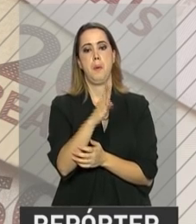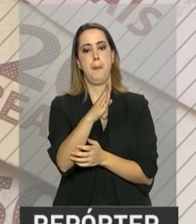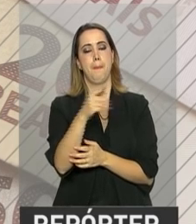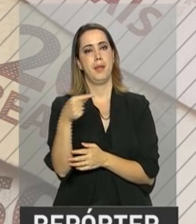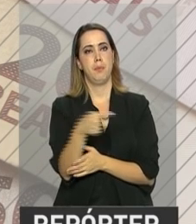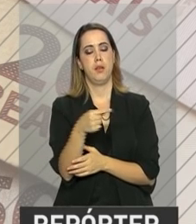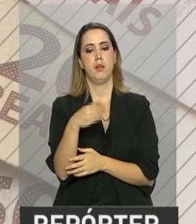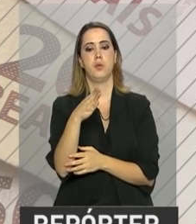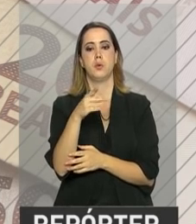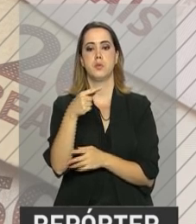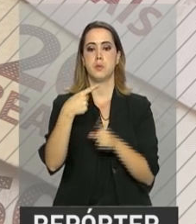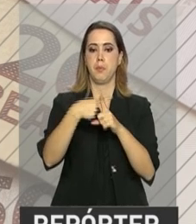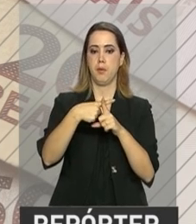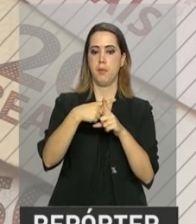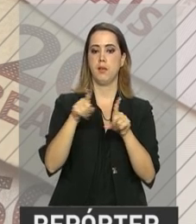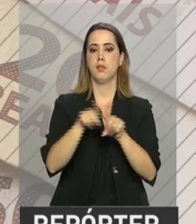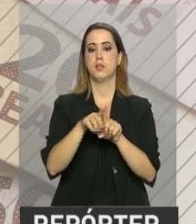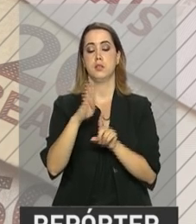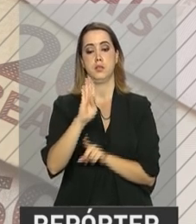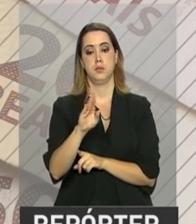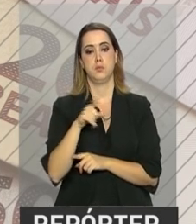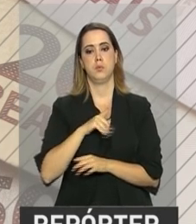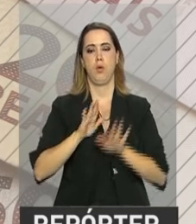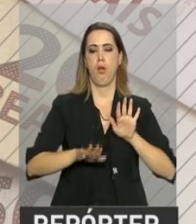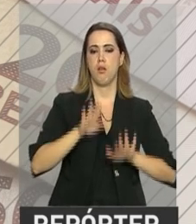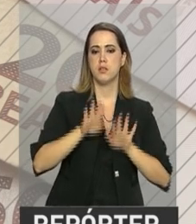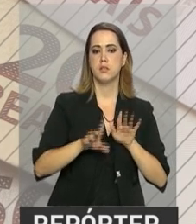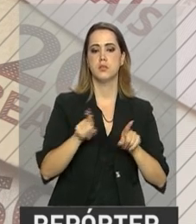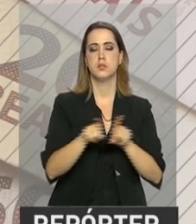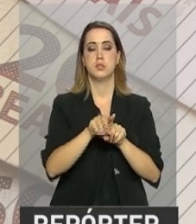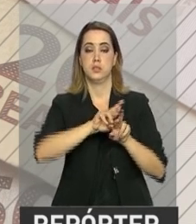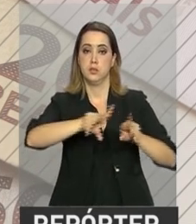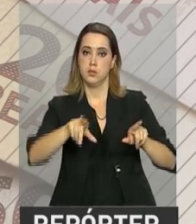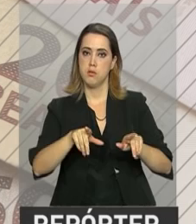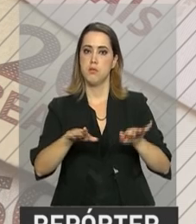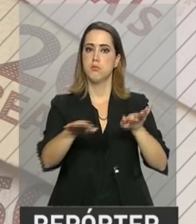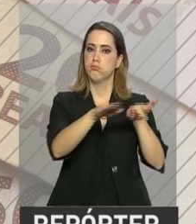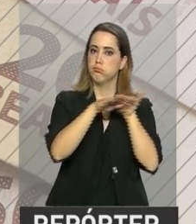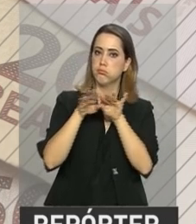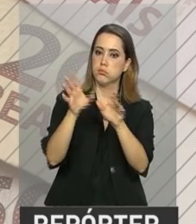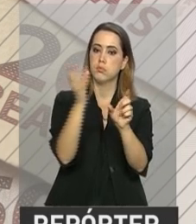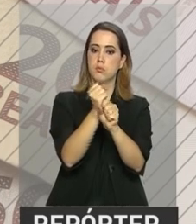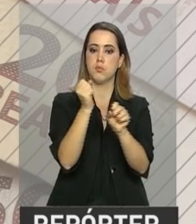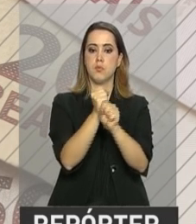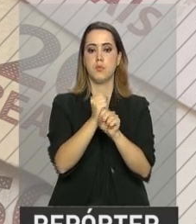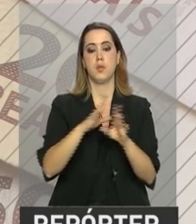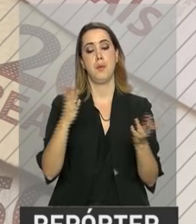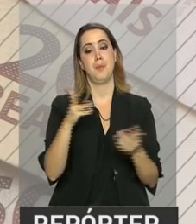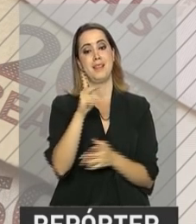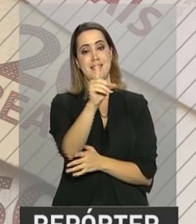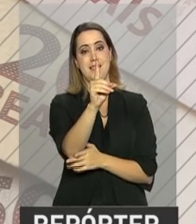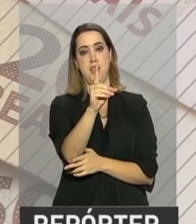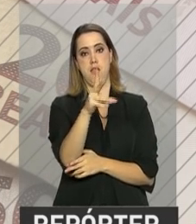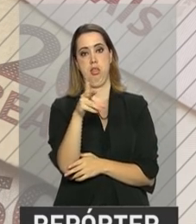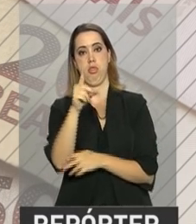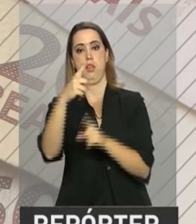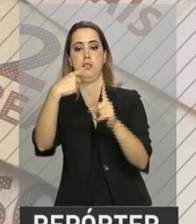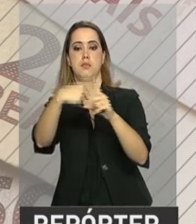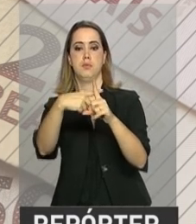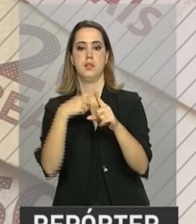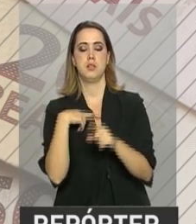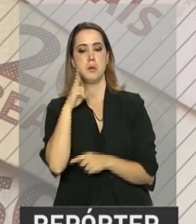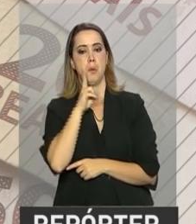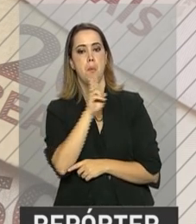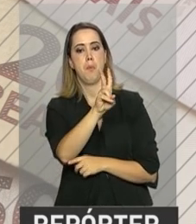B- indicam os estados com contas mais equilibradas, como Pará e Espírito Santo. Já D+ e D mostram